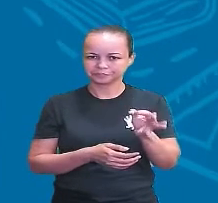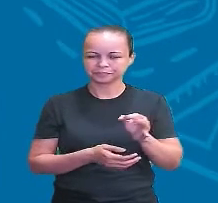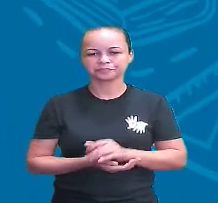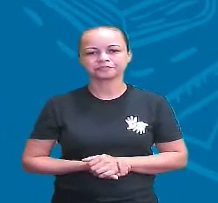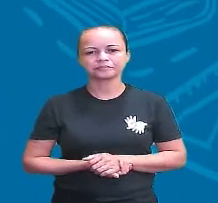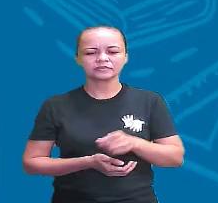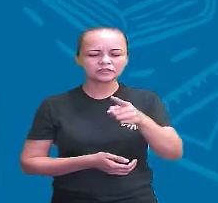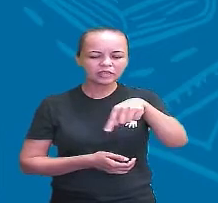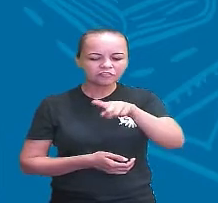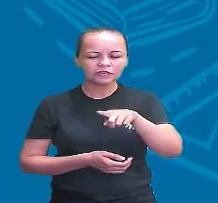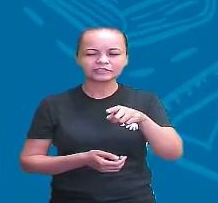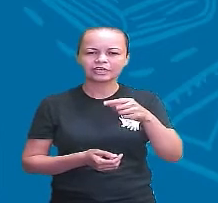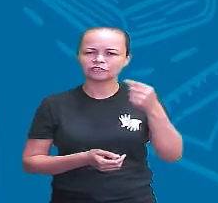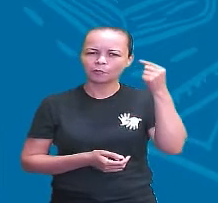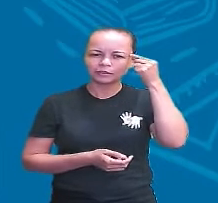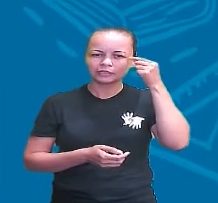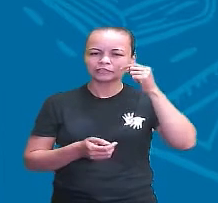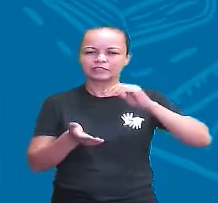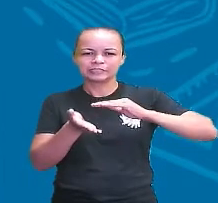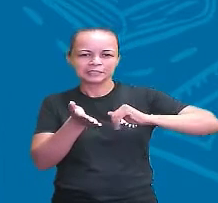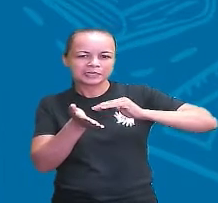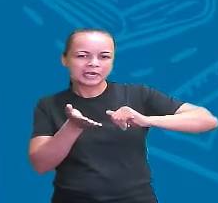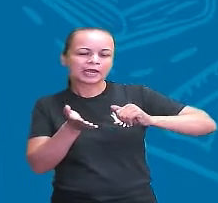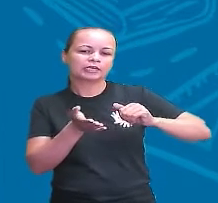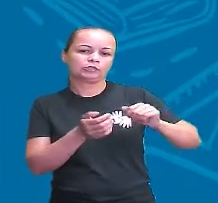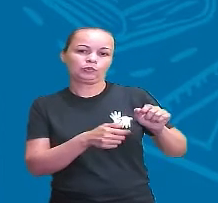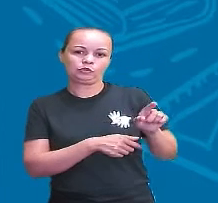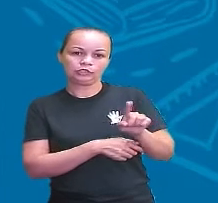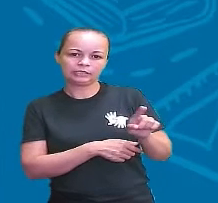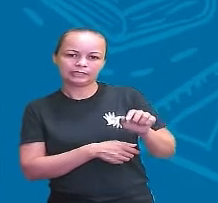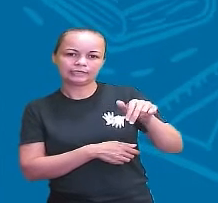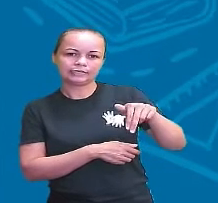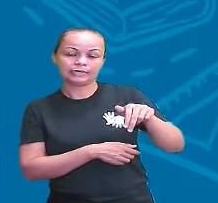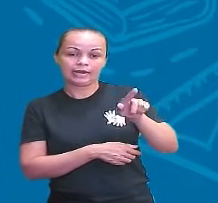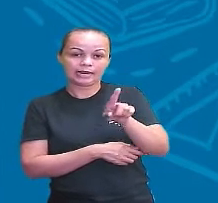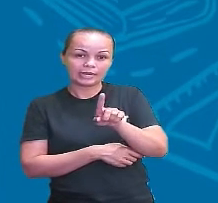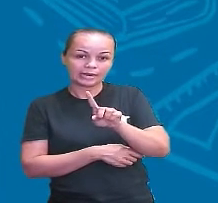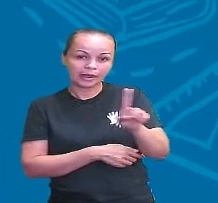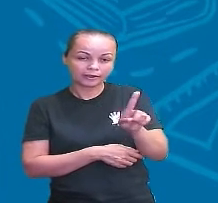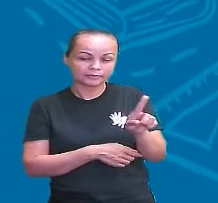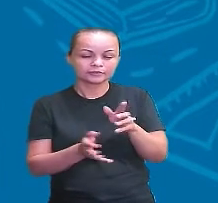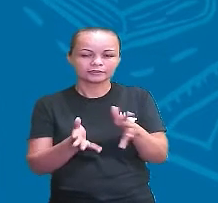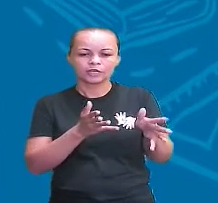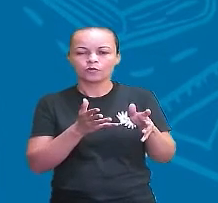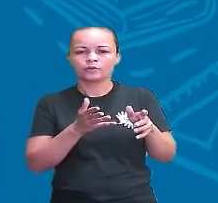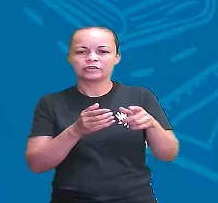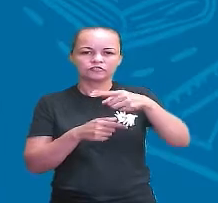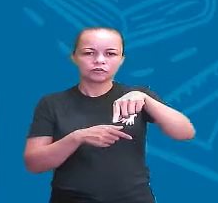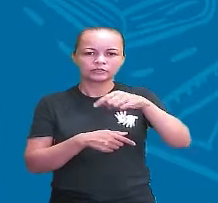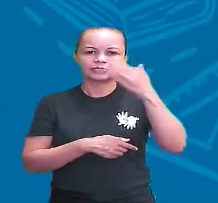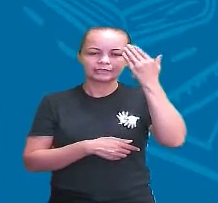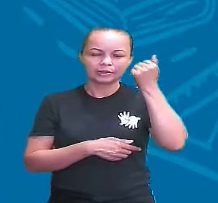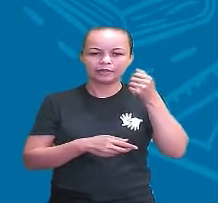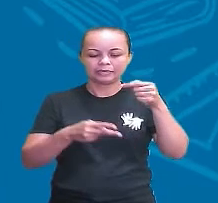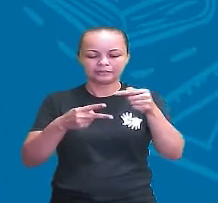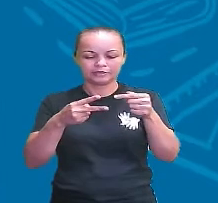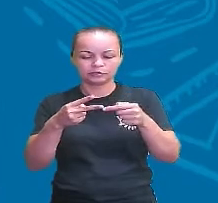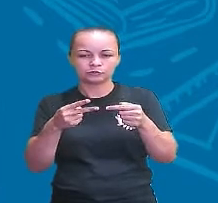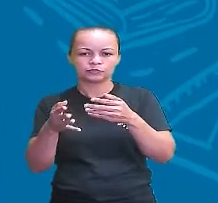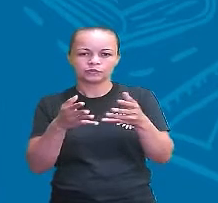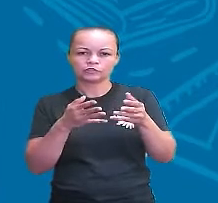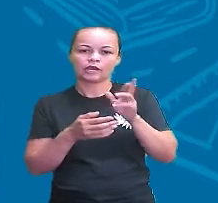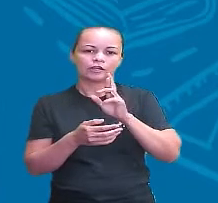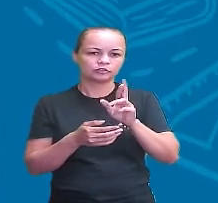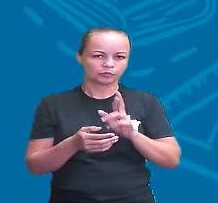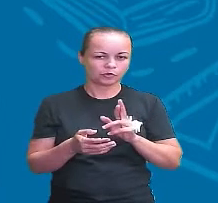Então, vai tirando já as ideias e negações. Sobram duas alternativas aí para vocês saberem qual é a resposta. Então, a primeira,